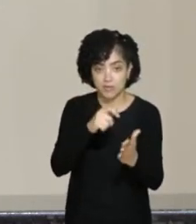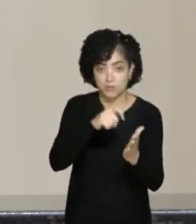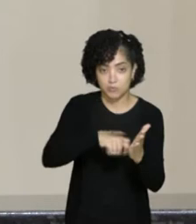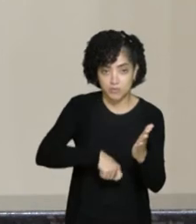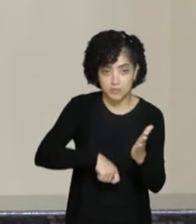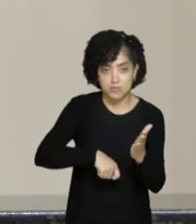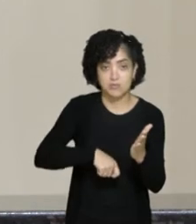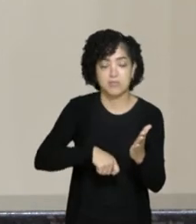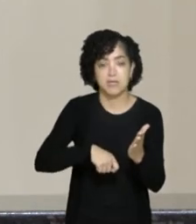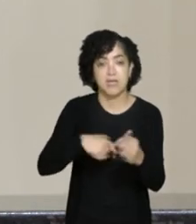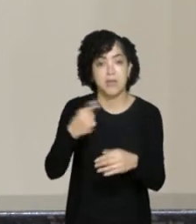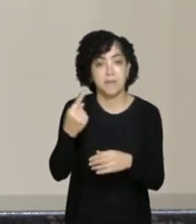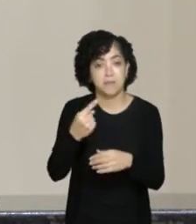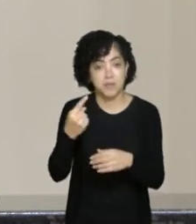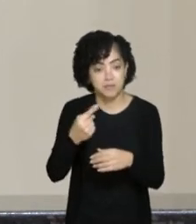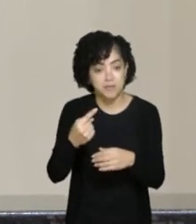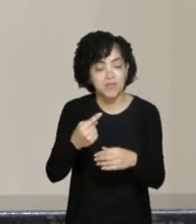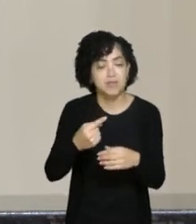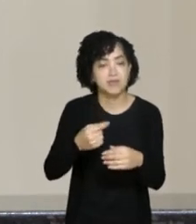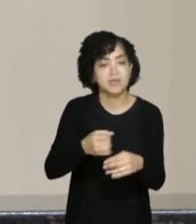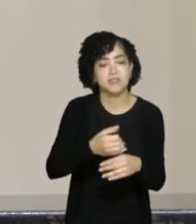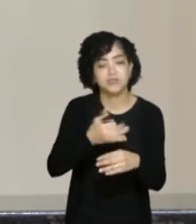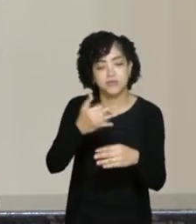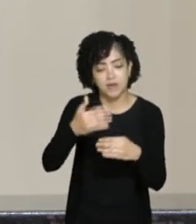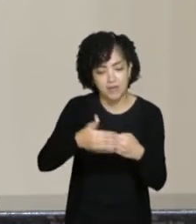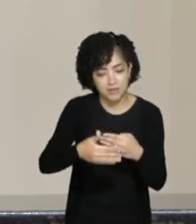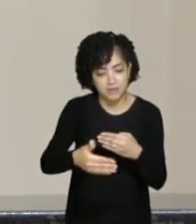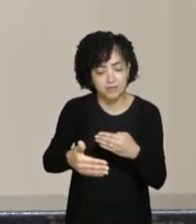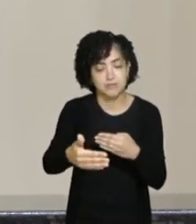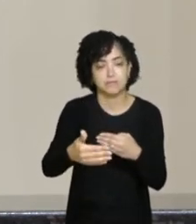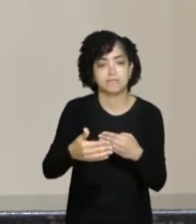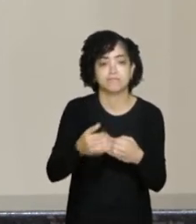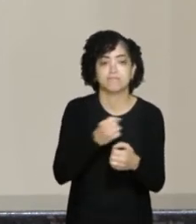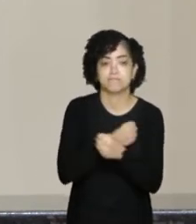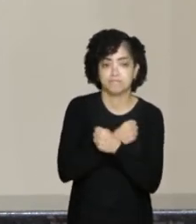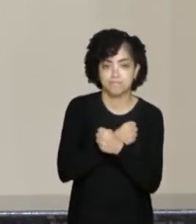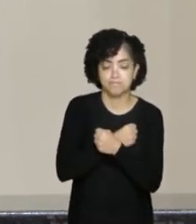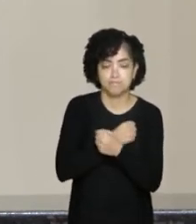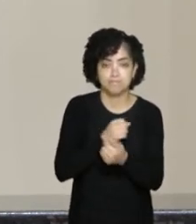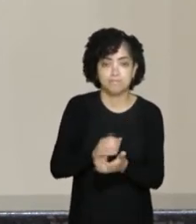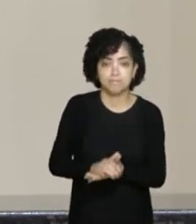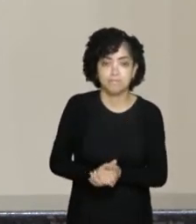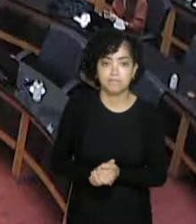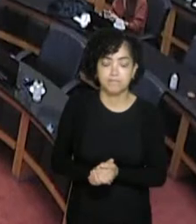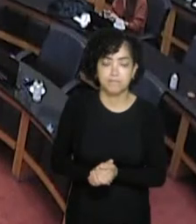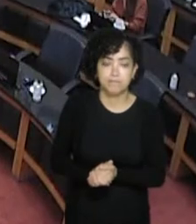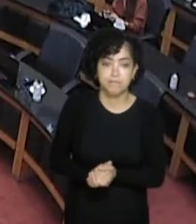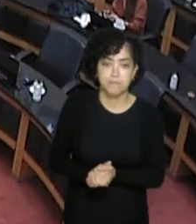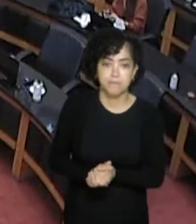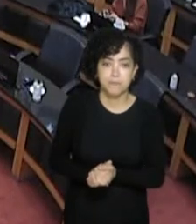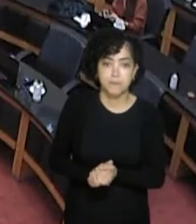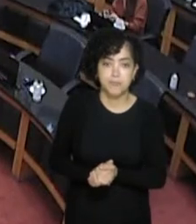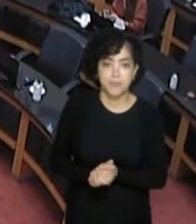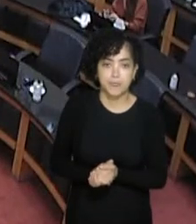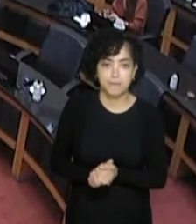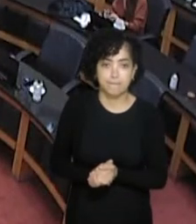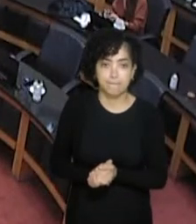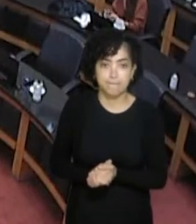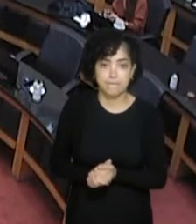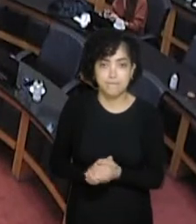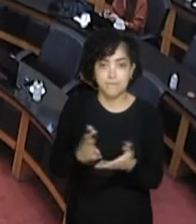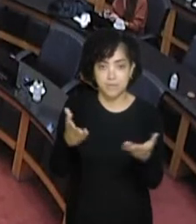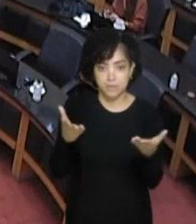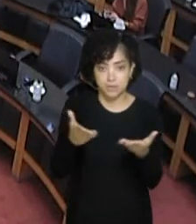a primeira de muitas e que Deus te abençoe. Um abraço, viu? Obrigado, mano. Obrigado, deputado Maurício. Faço,